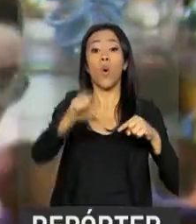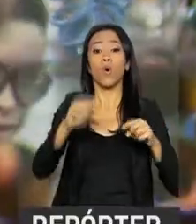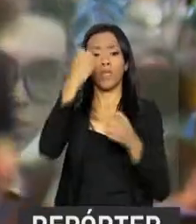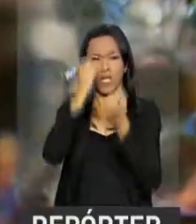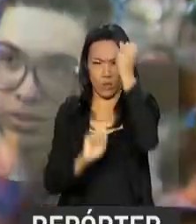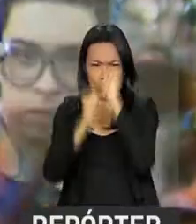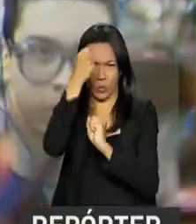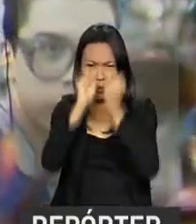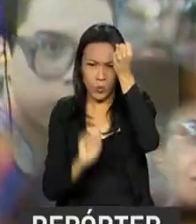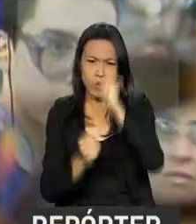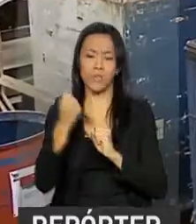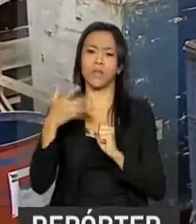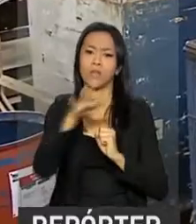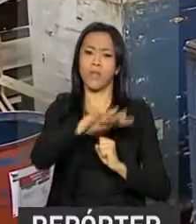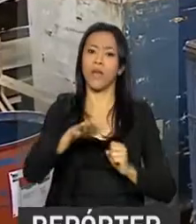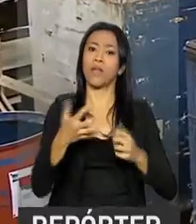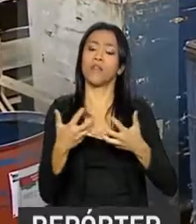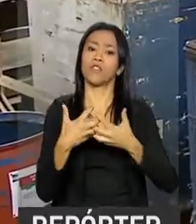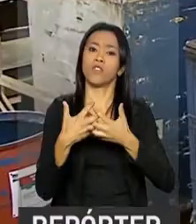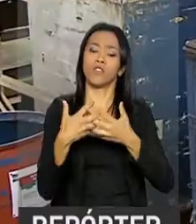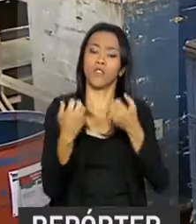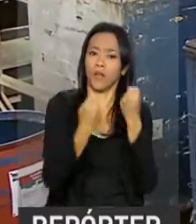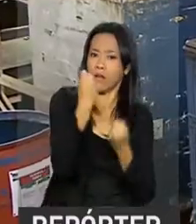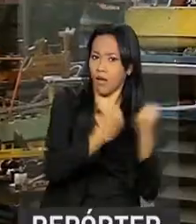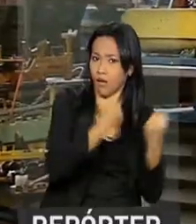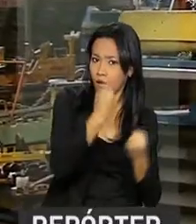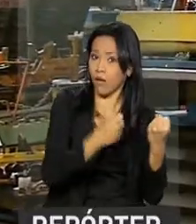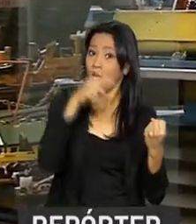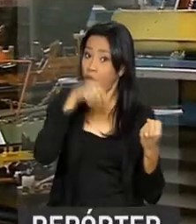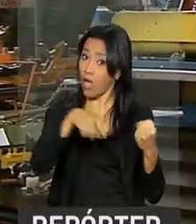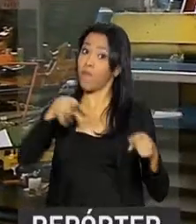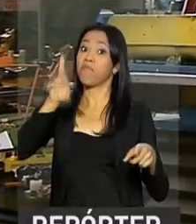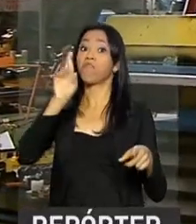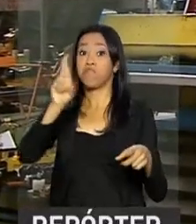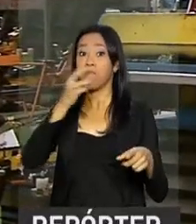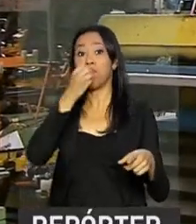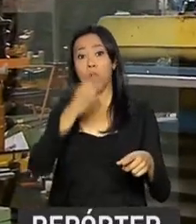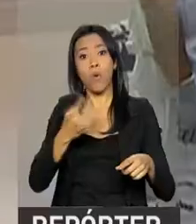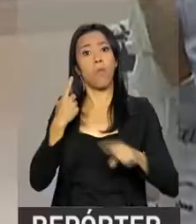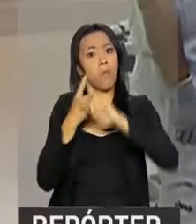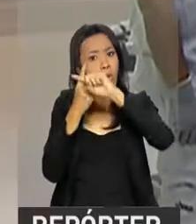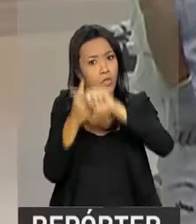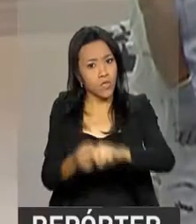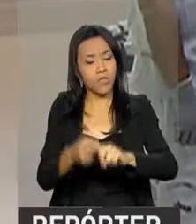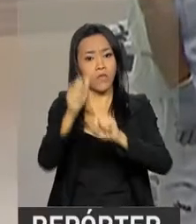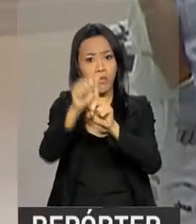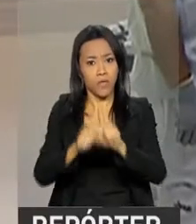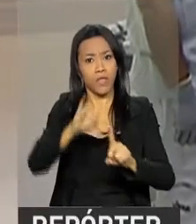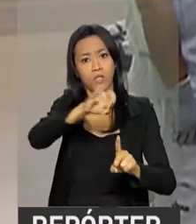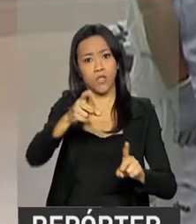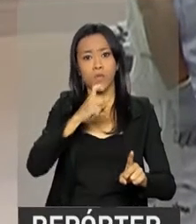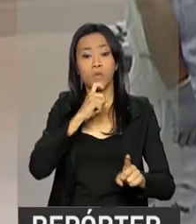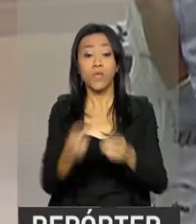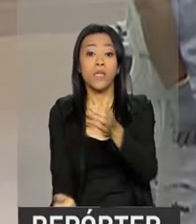inclui a produção de automóveis, foi a principal responsável pelo resultado positivo de julho, com a criação